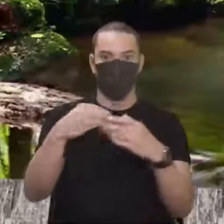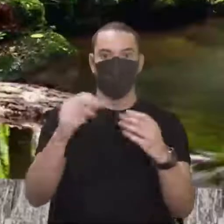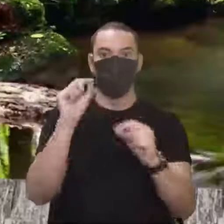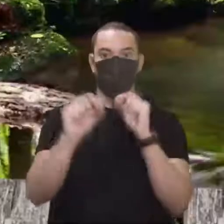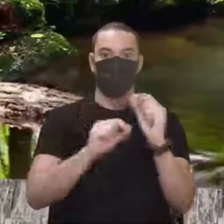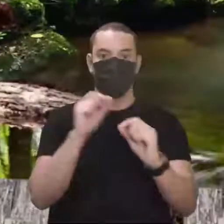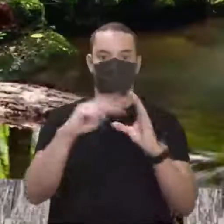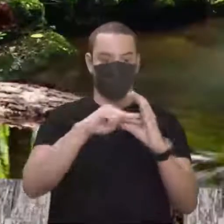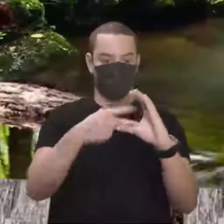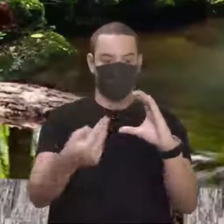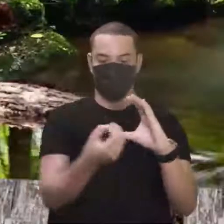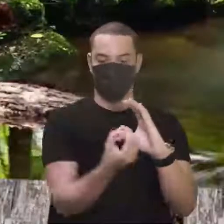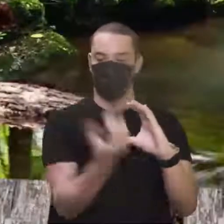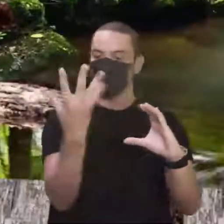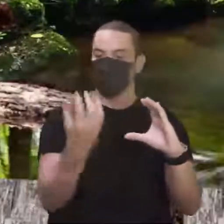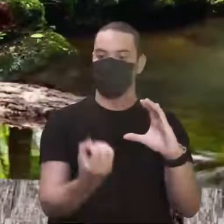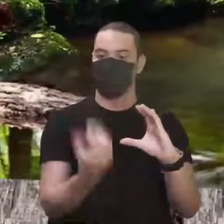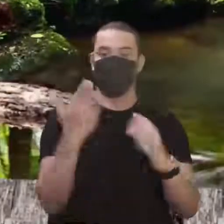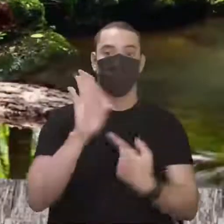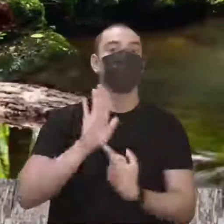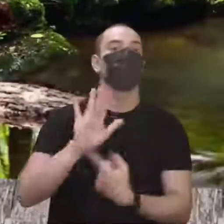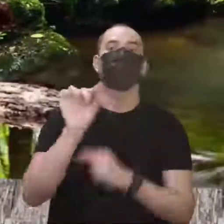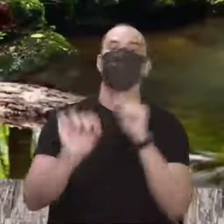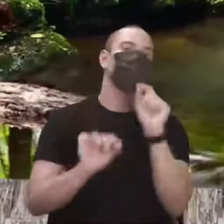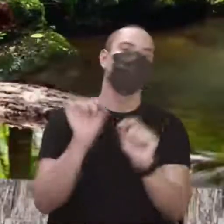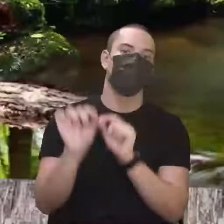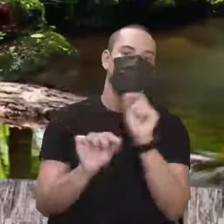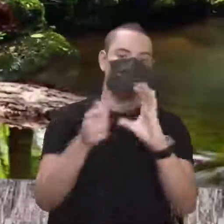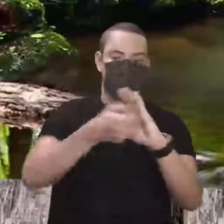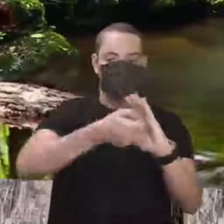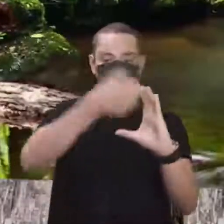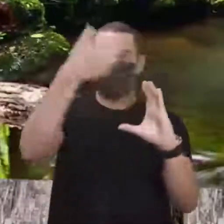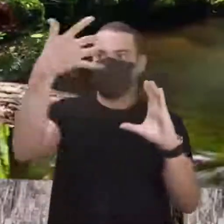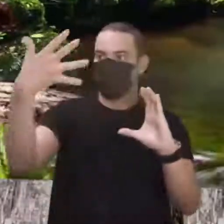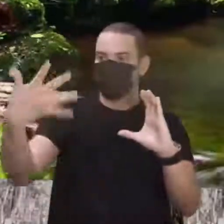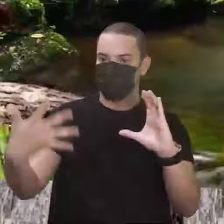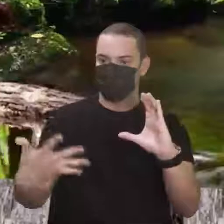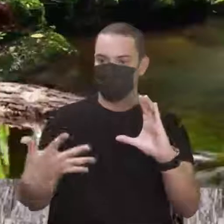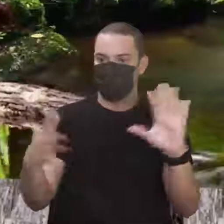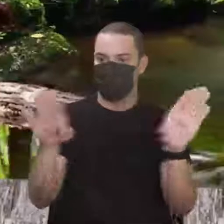vão expressar o quê, professora? Características, vão